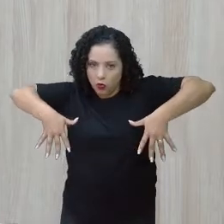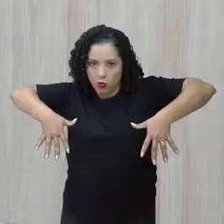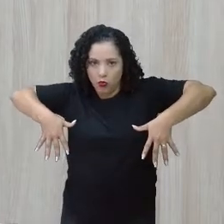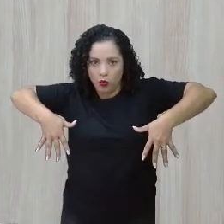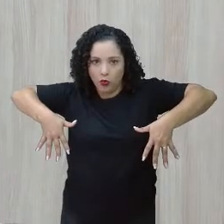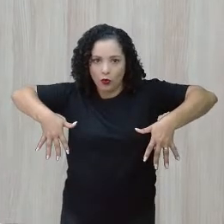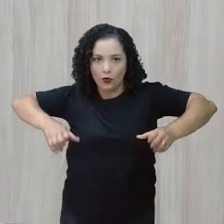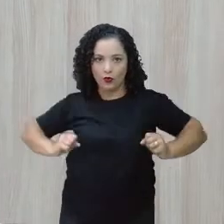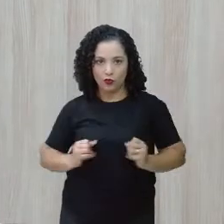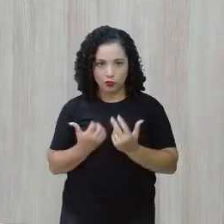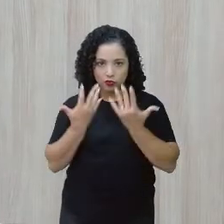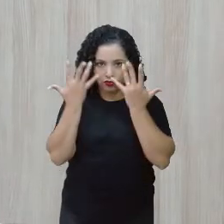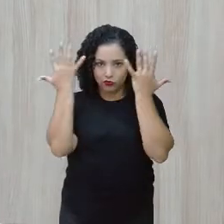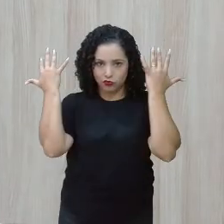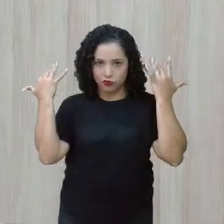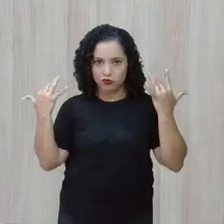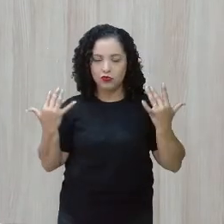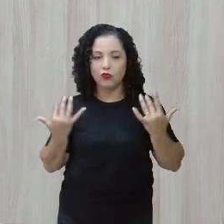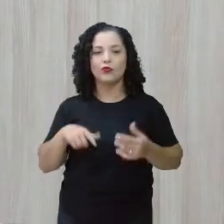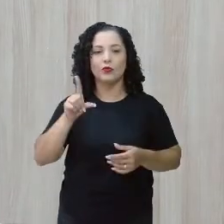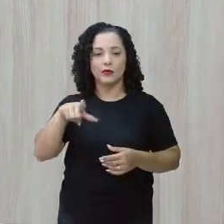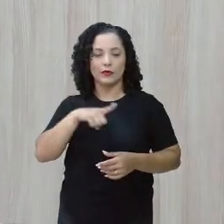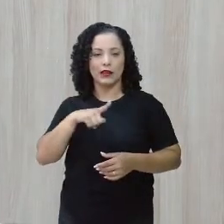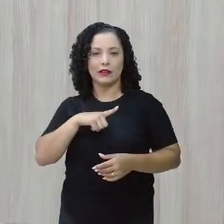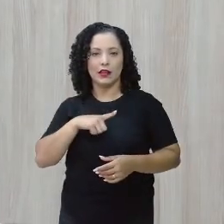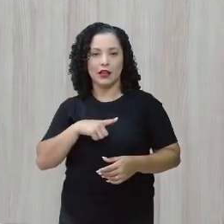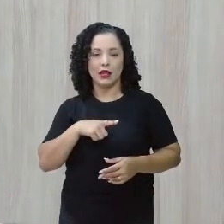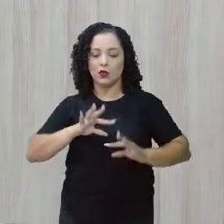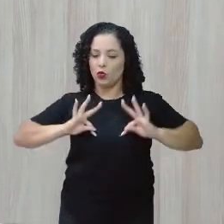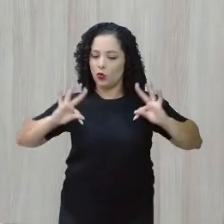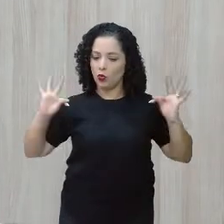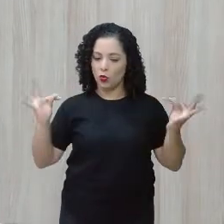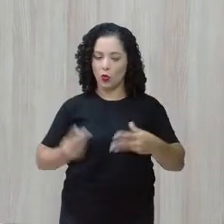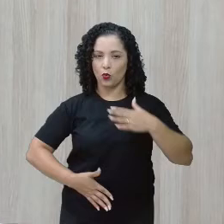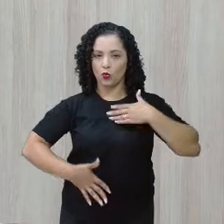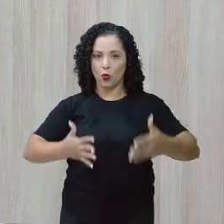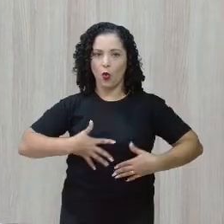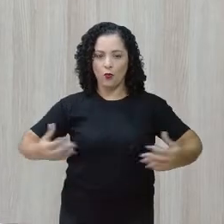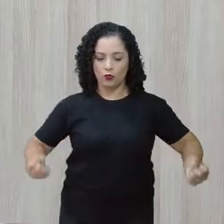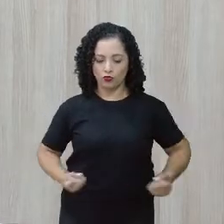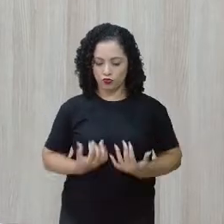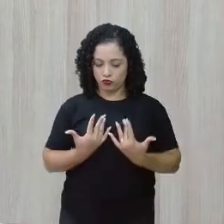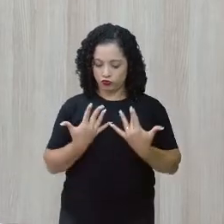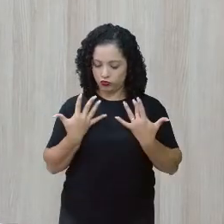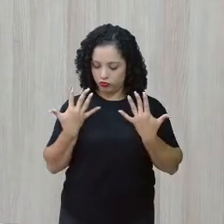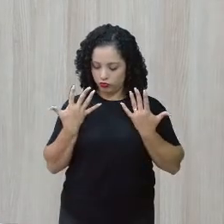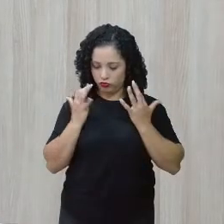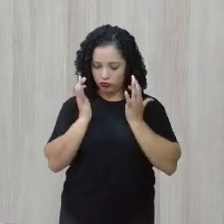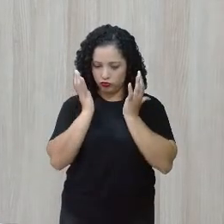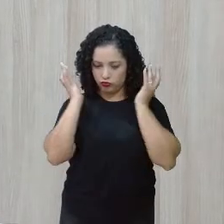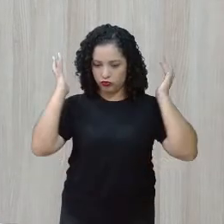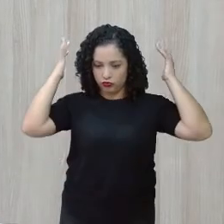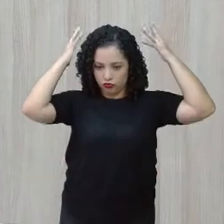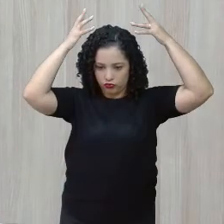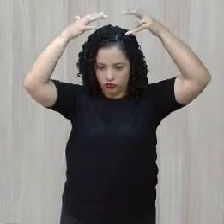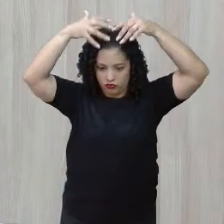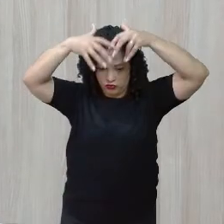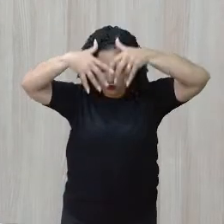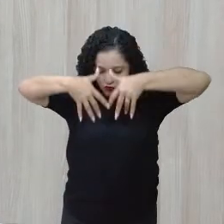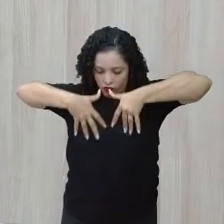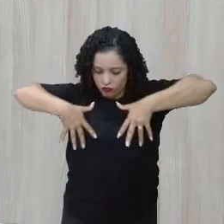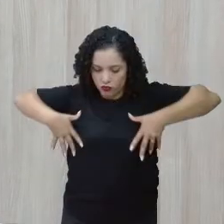aos capilares, só assim vai chegar aos tecidos do nosso corpo. Esses capilares, eles vão ampliar ainda